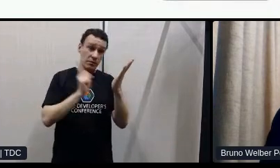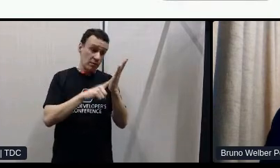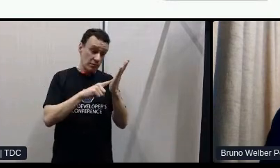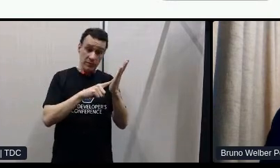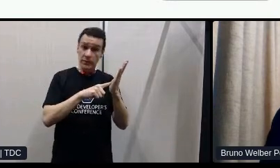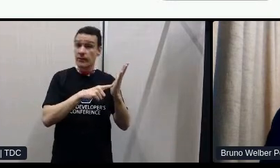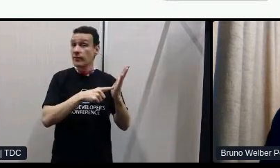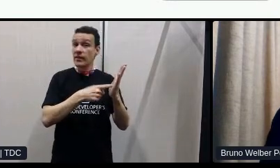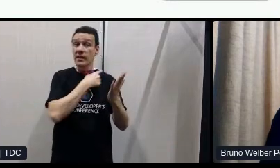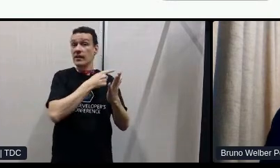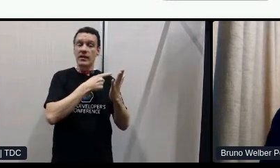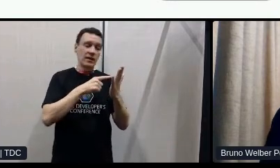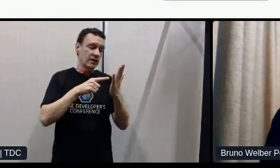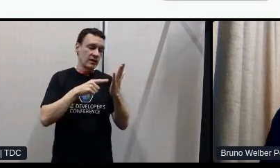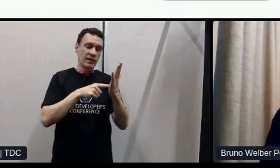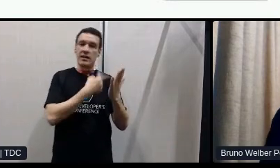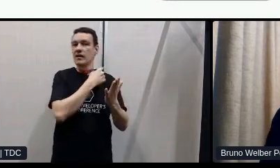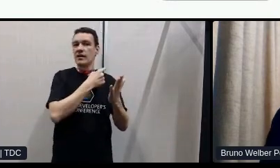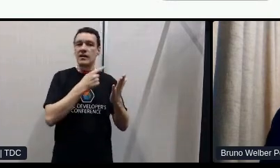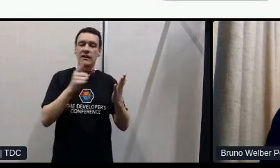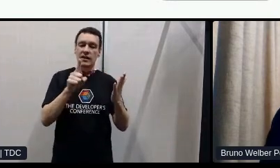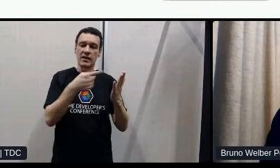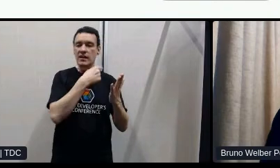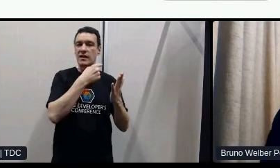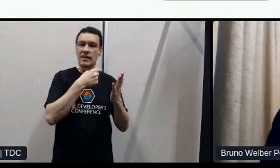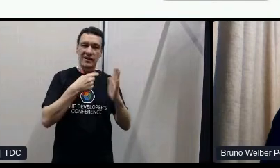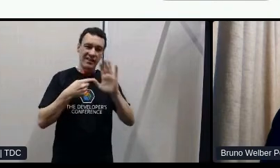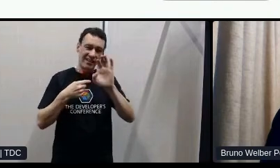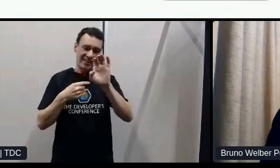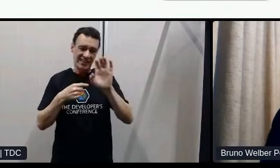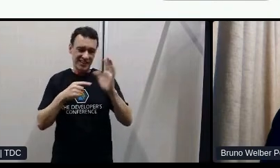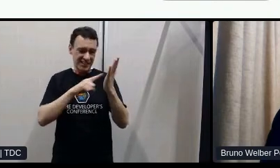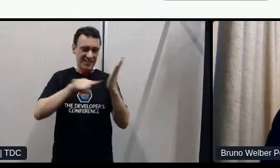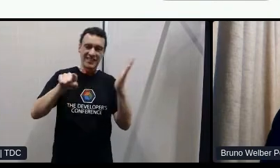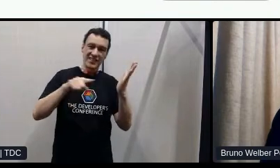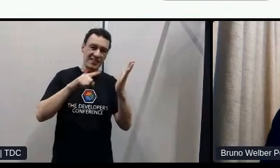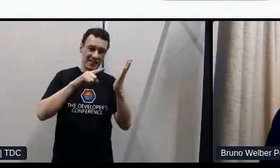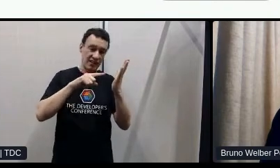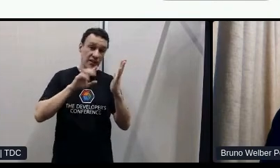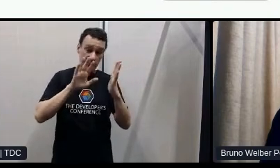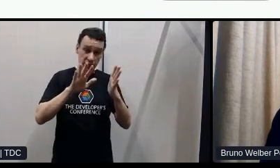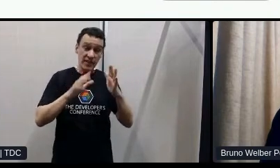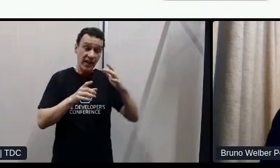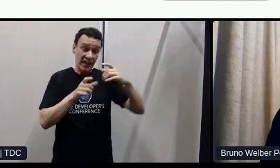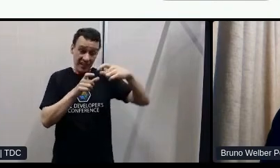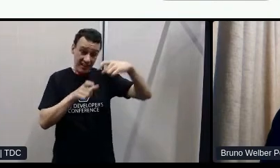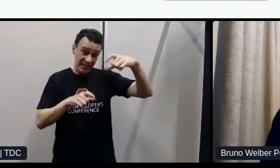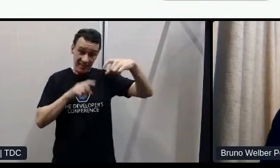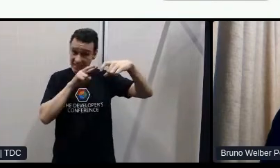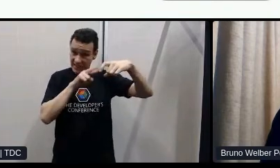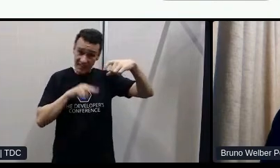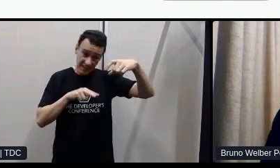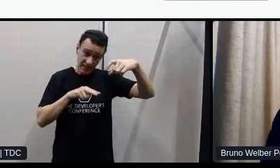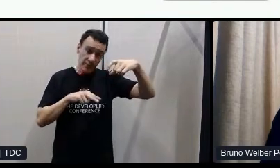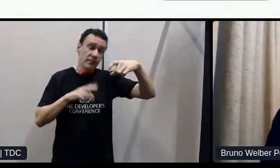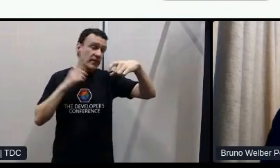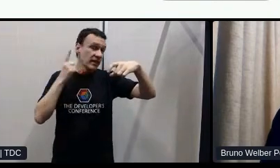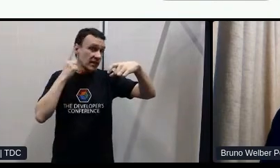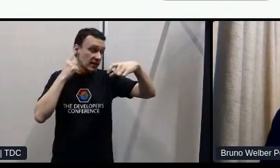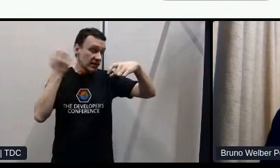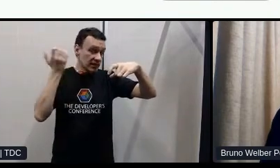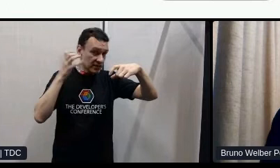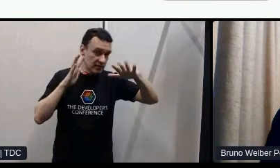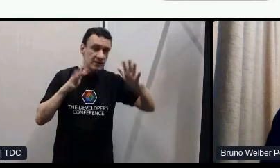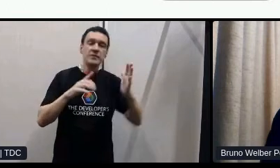ele da esquerda para a direita. Quando a gente faz isso com o leitor de tela ativado, ele vai navegando objeto por objeto. E em